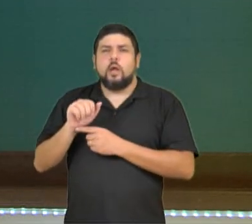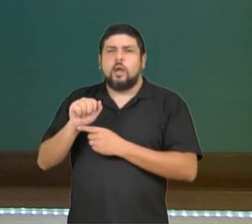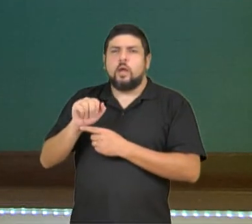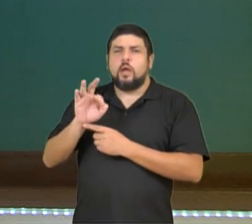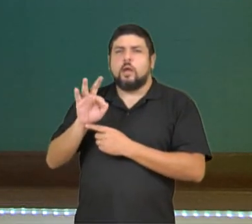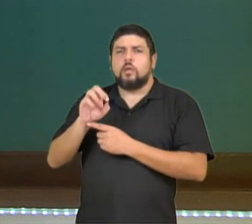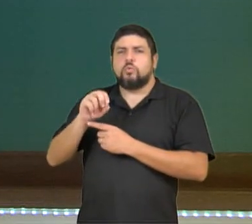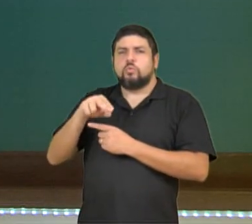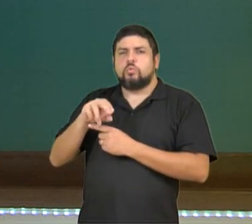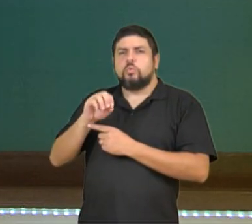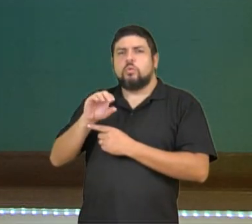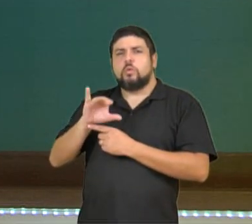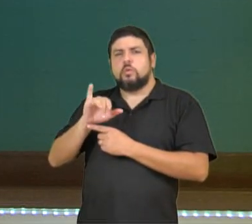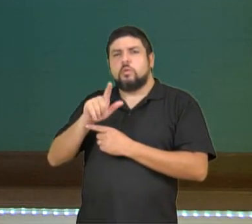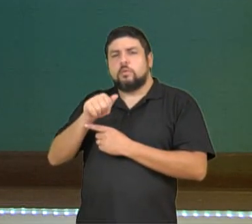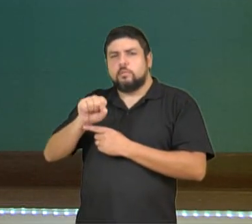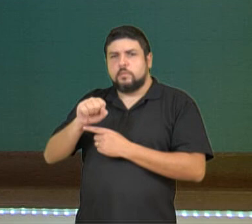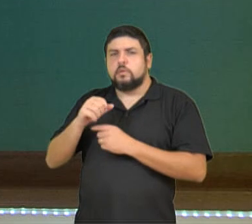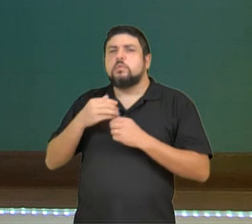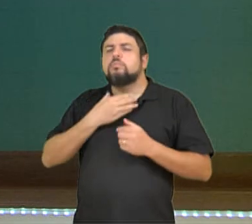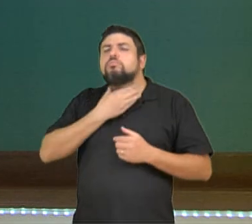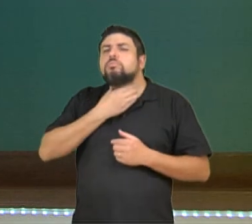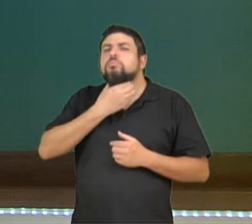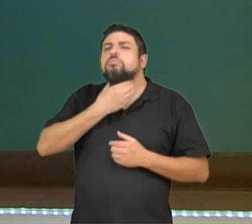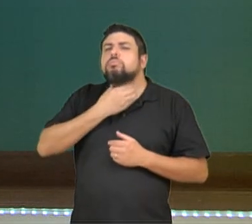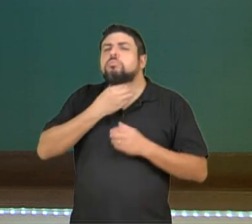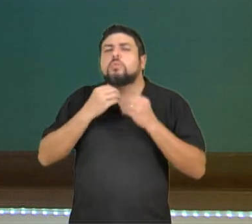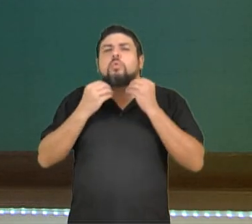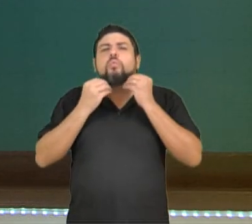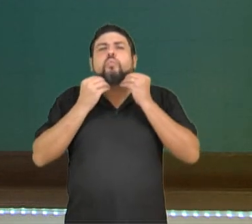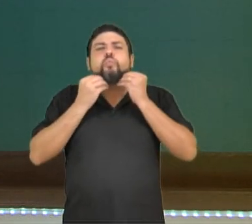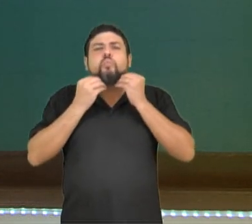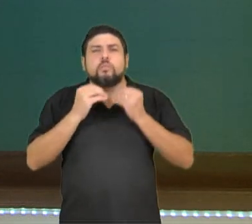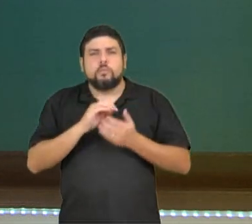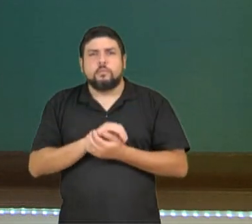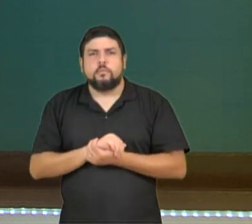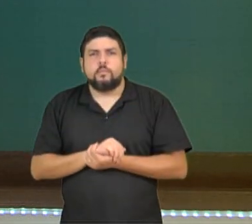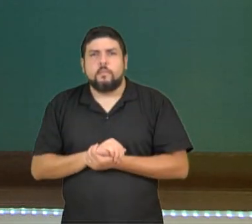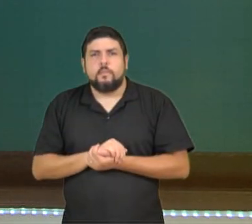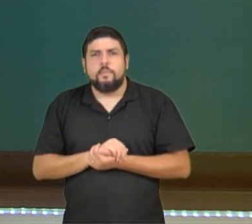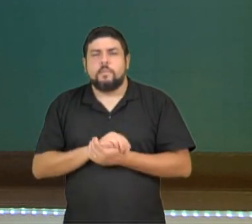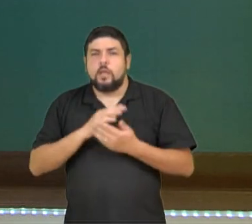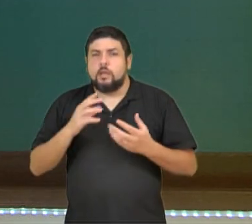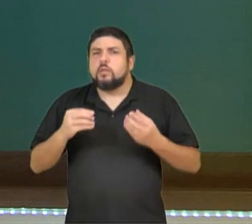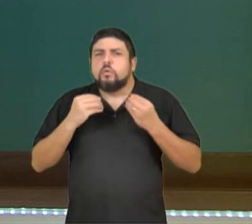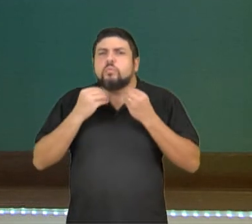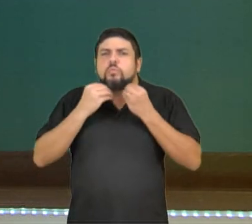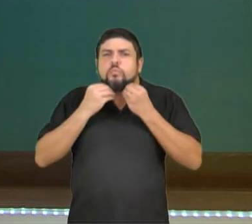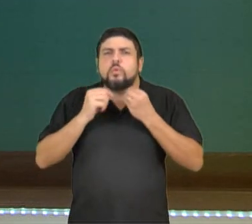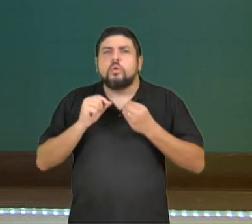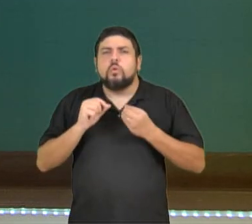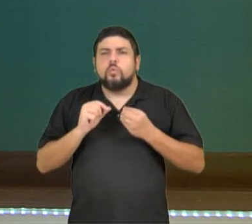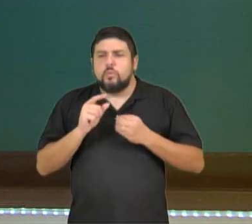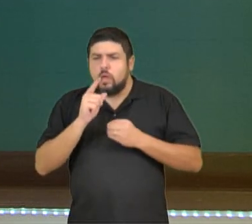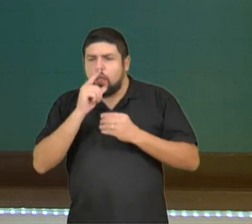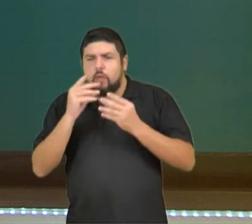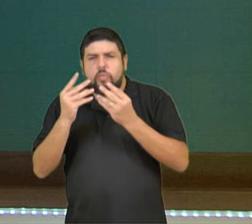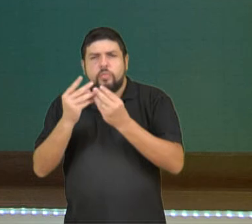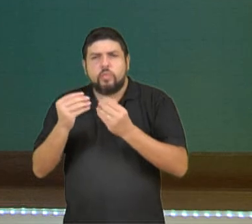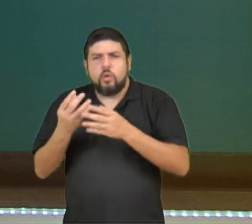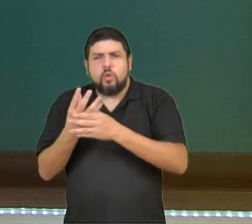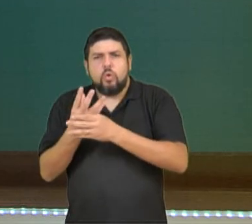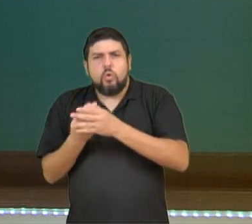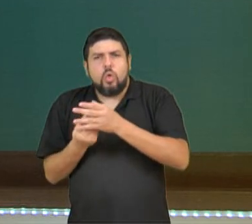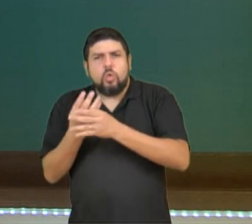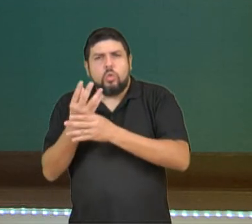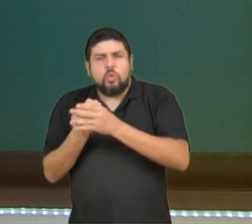que ficam na região da garganta. Todas essas estruturas vão filtrar a linfa e vão